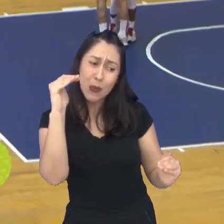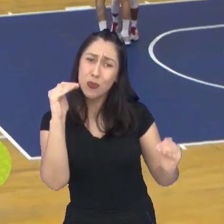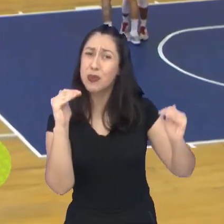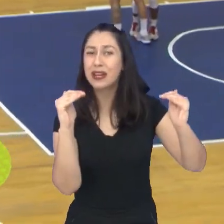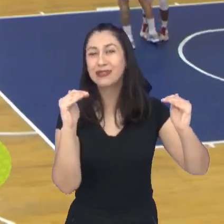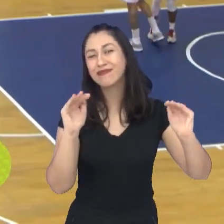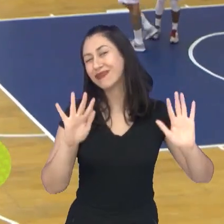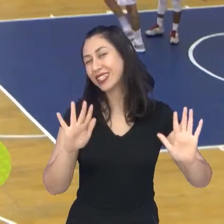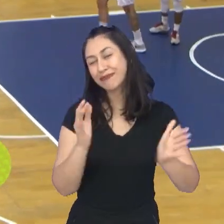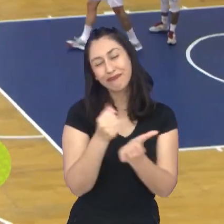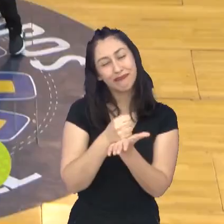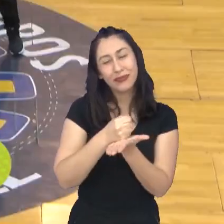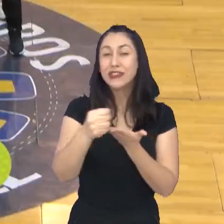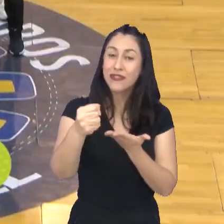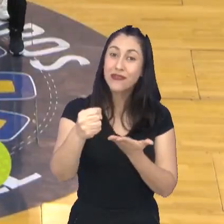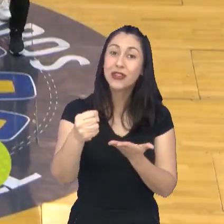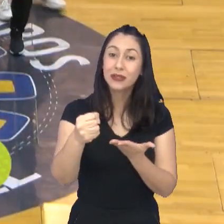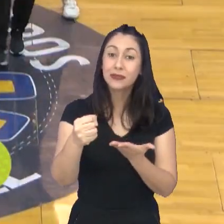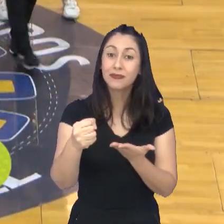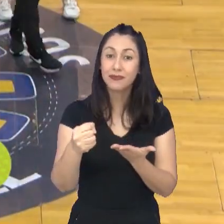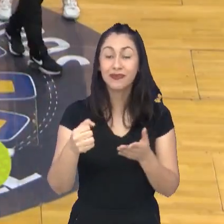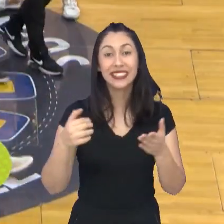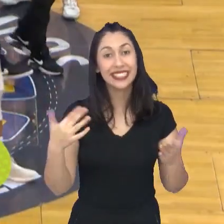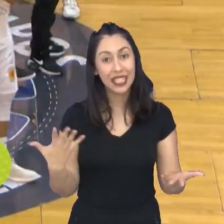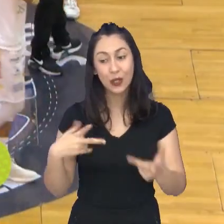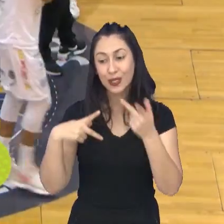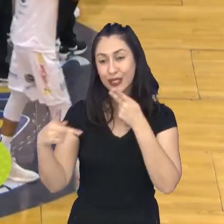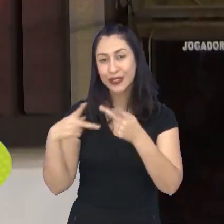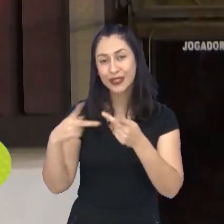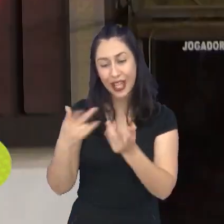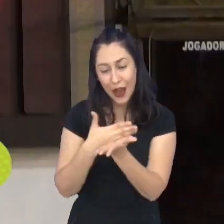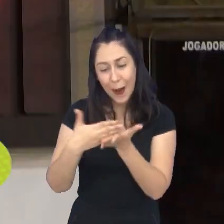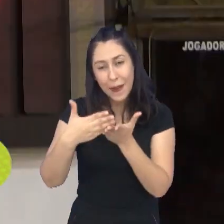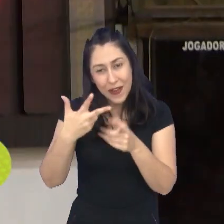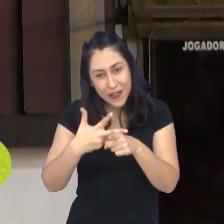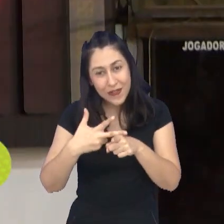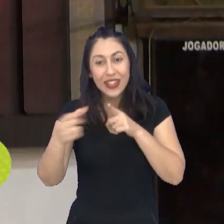não dava mais tempo. Estreia em casa com vitória para o São José,